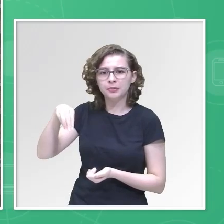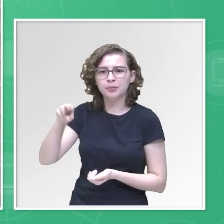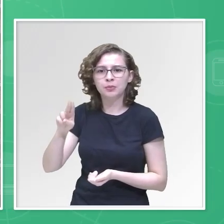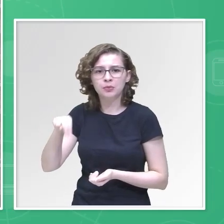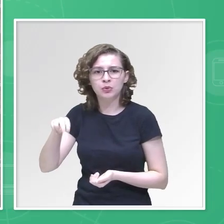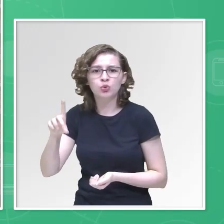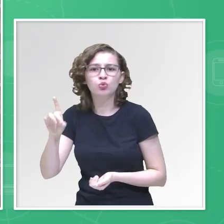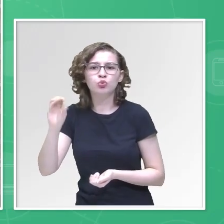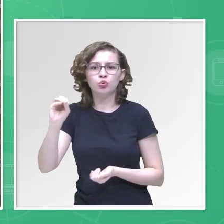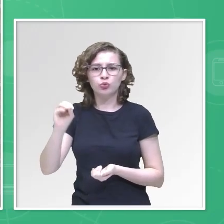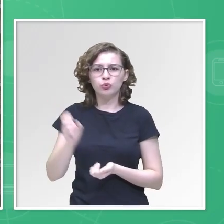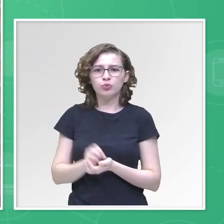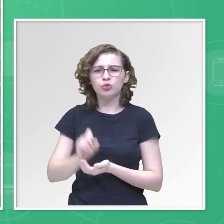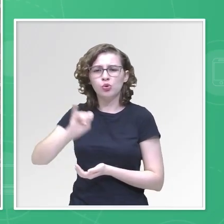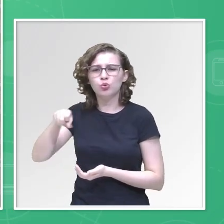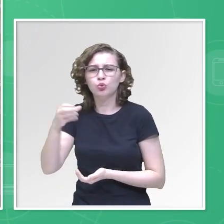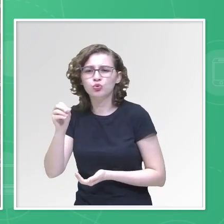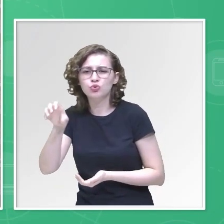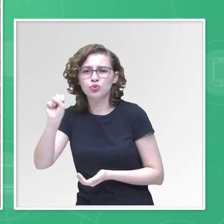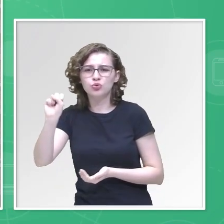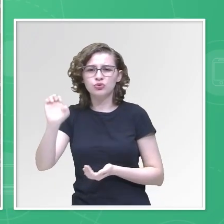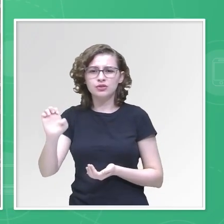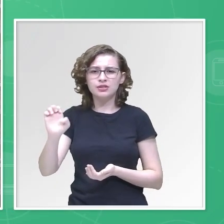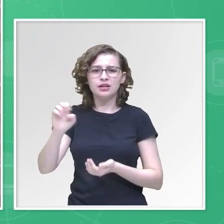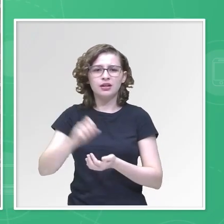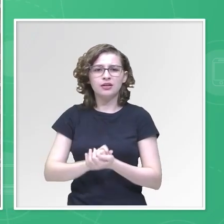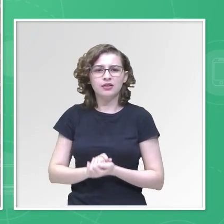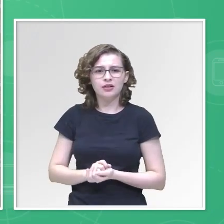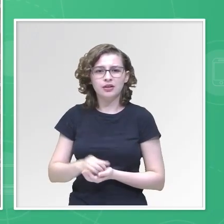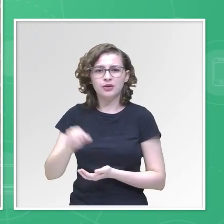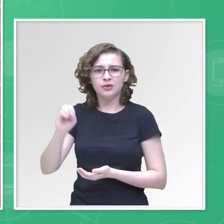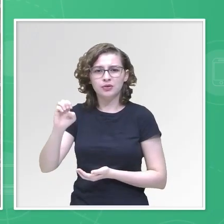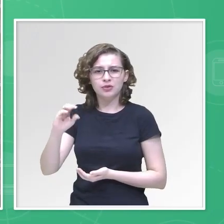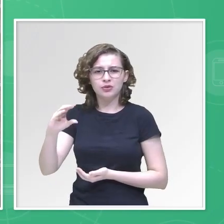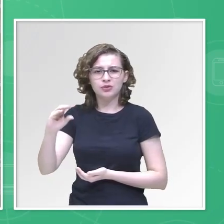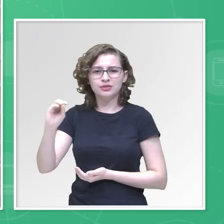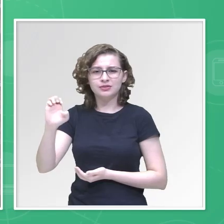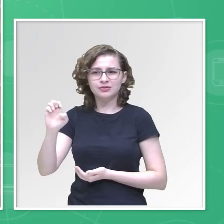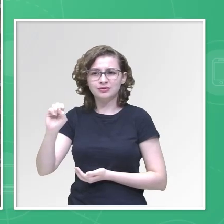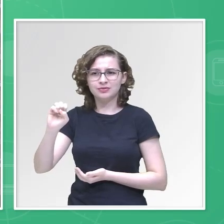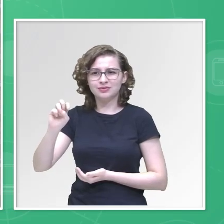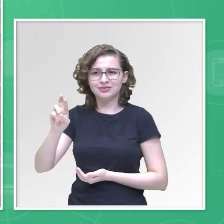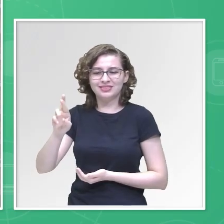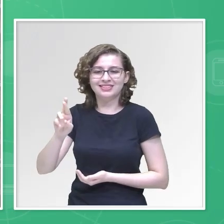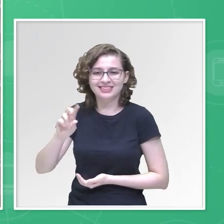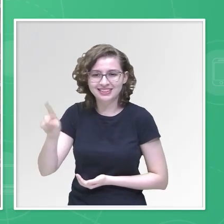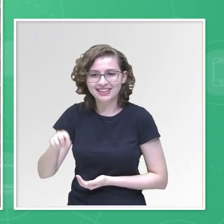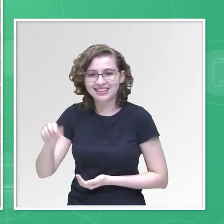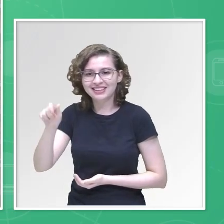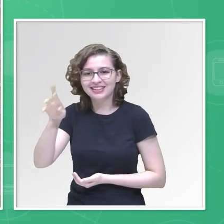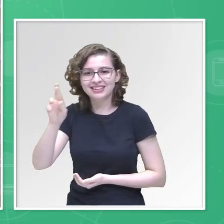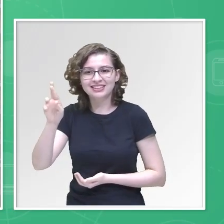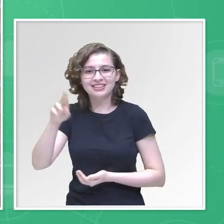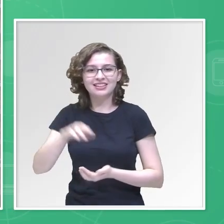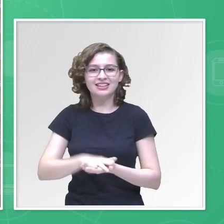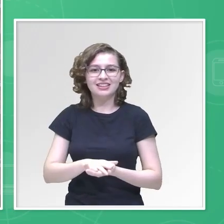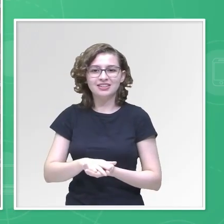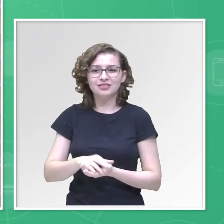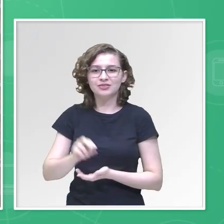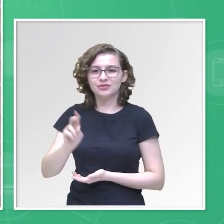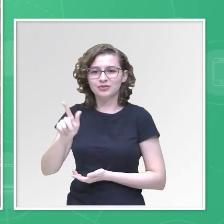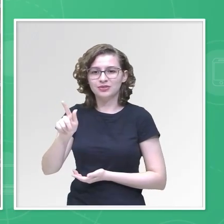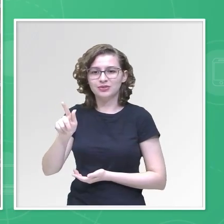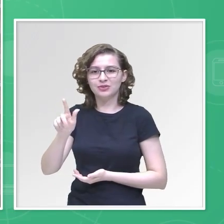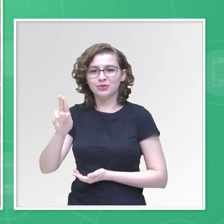José Wilson o César Nossa Gustavo muita gente participando José Wilson